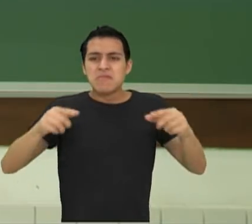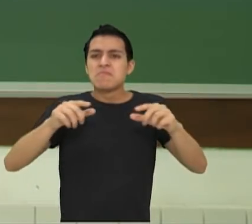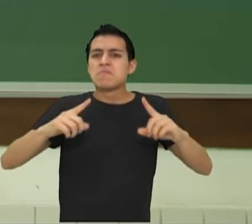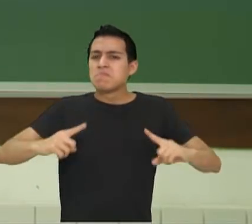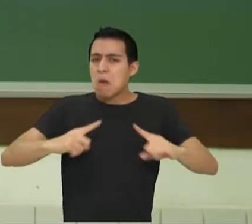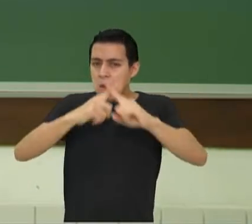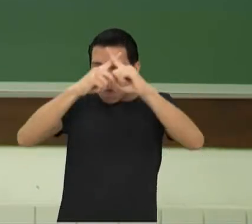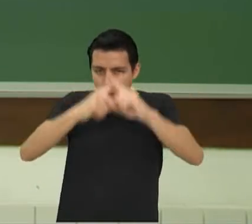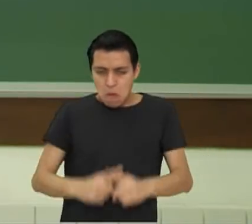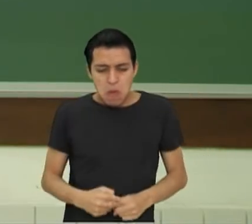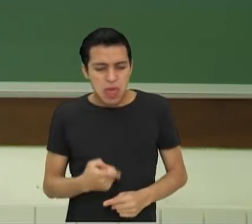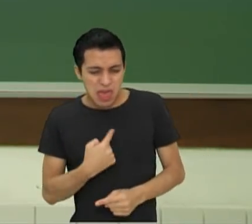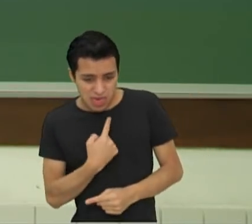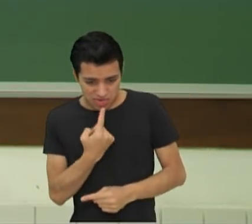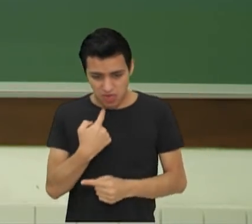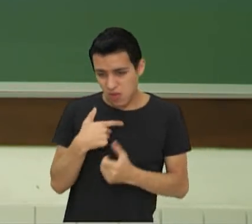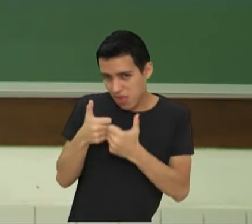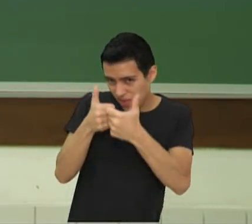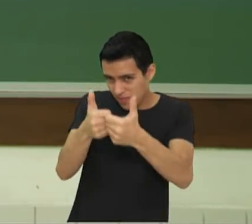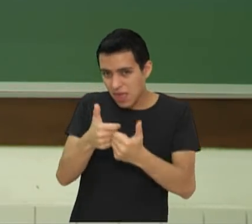tive